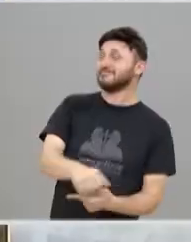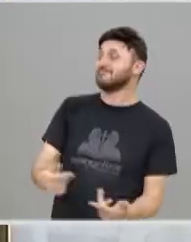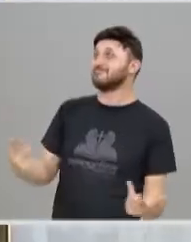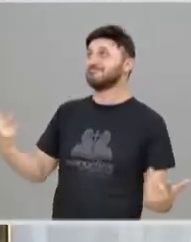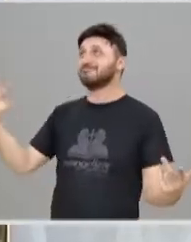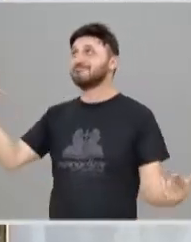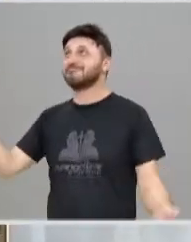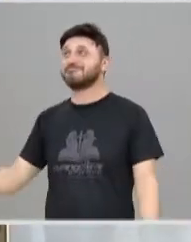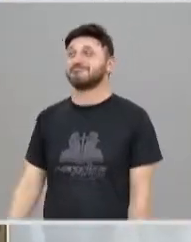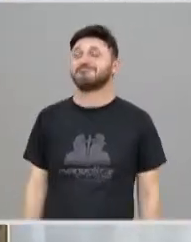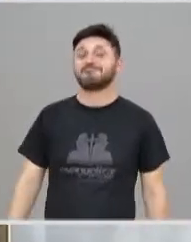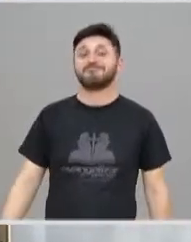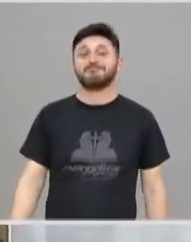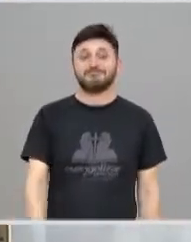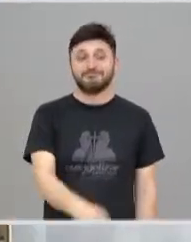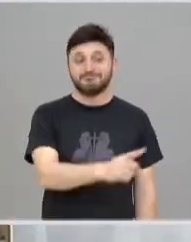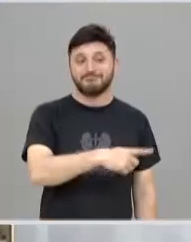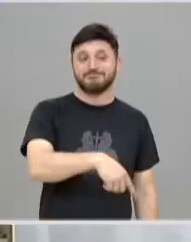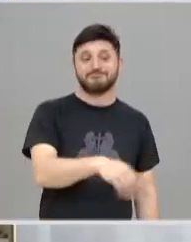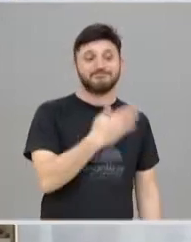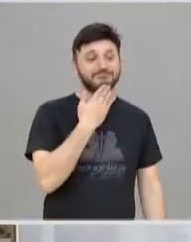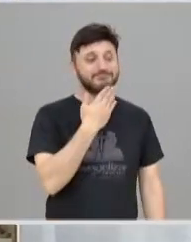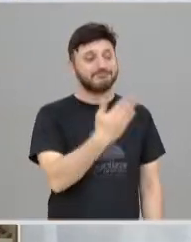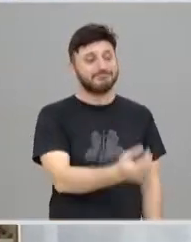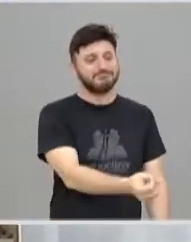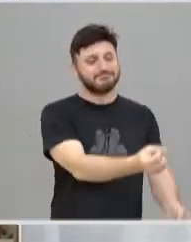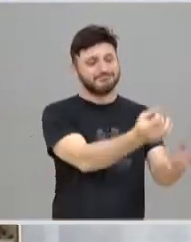por ele nos